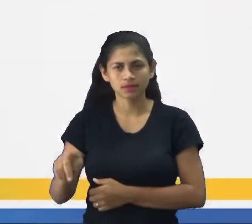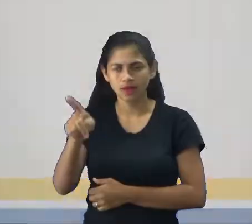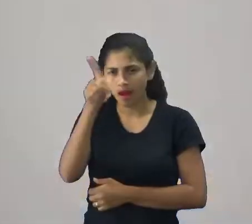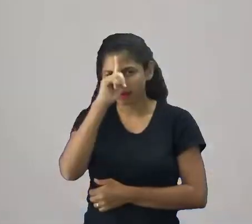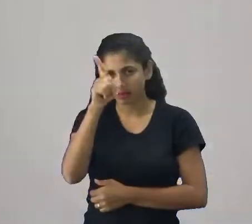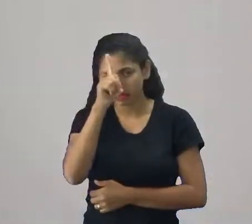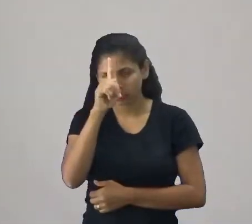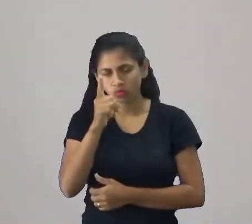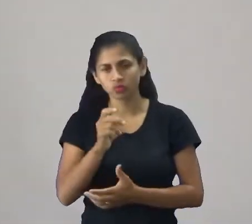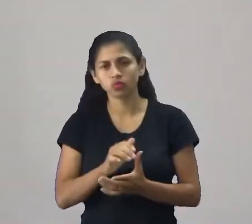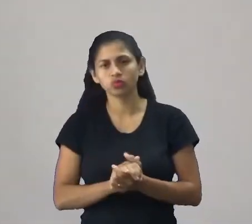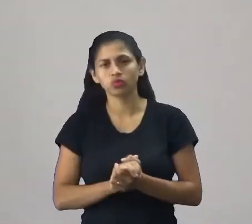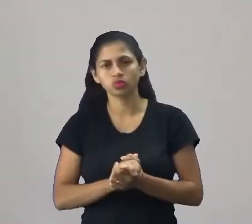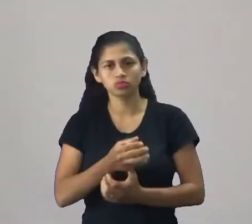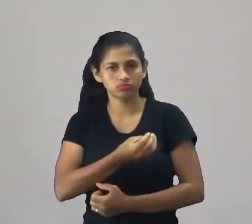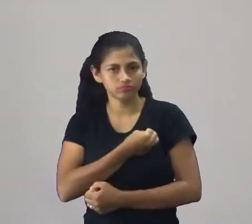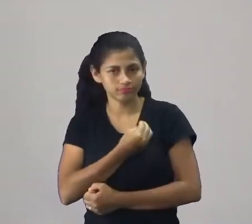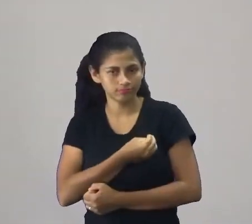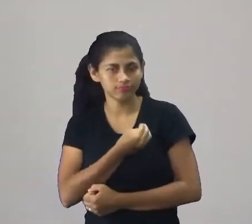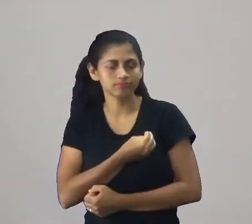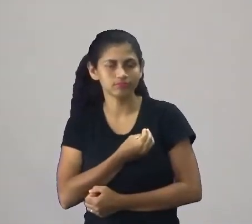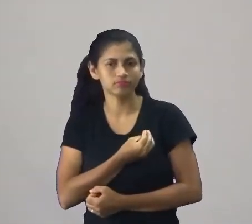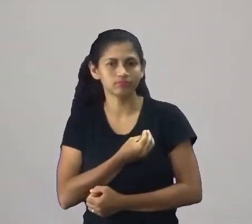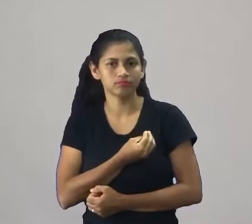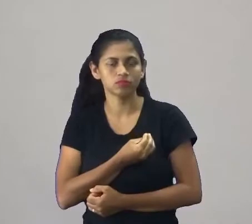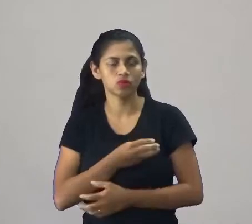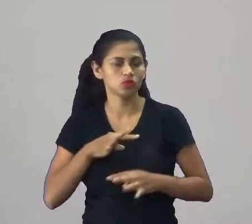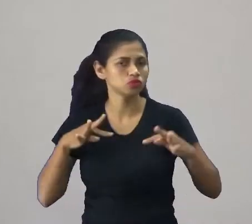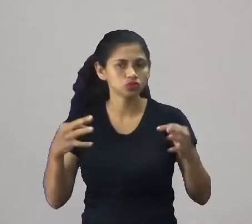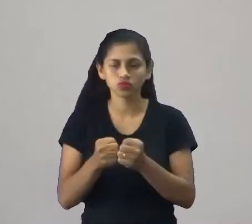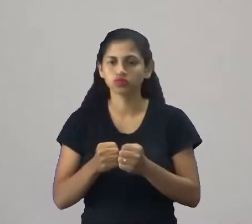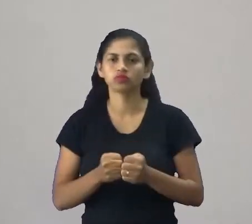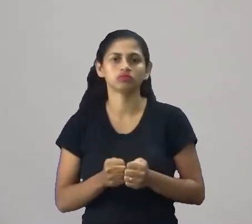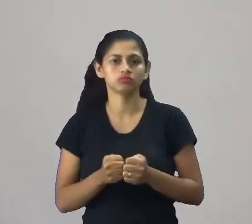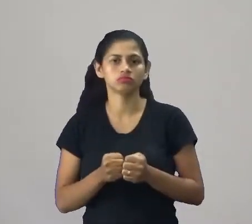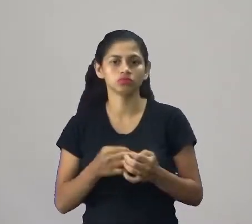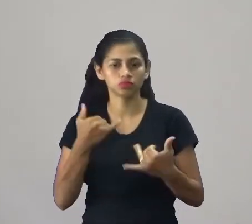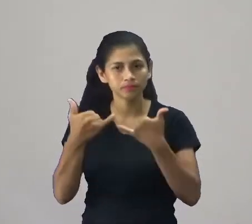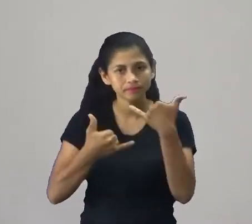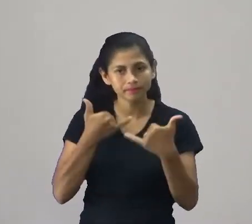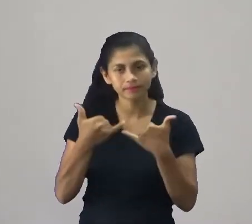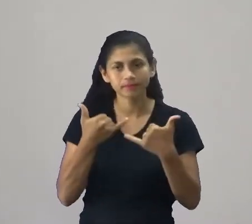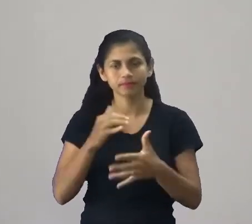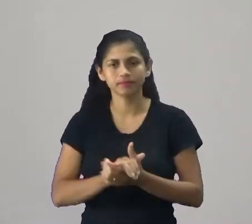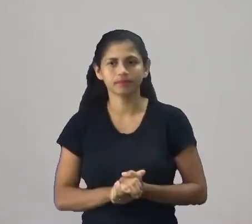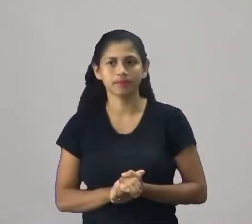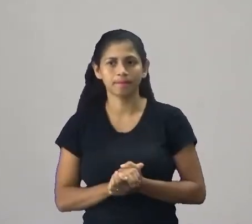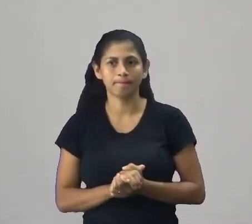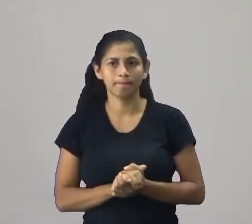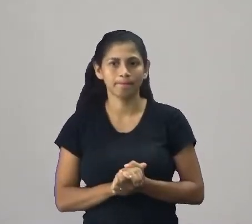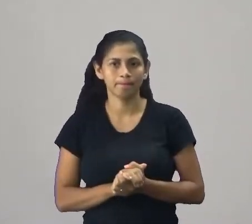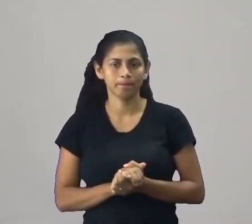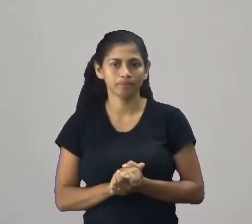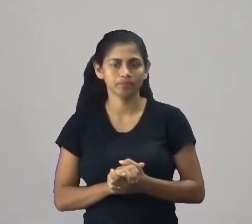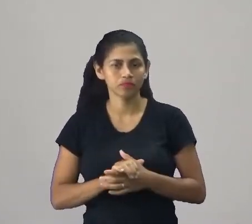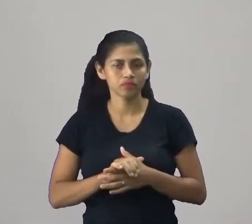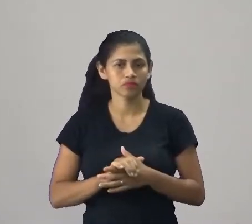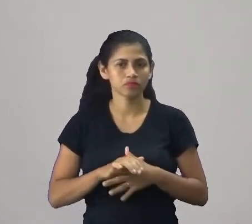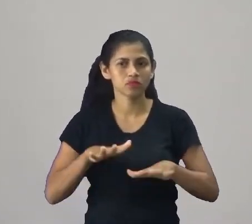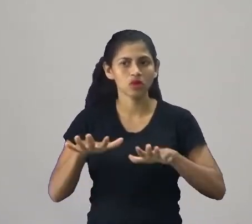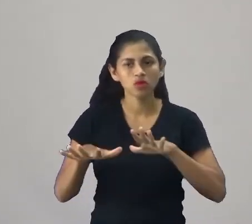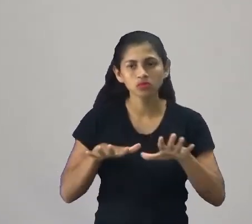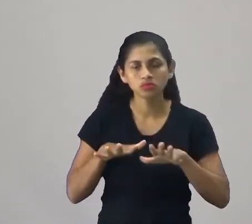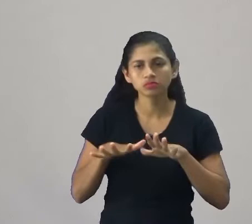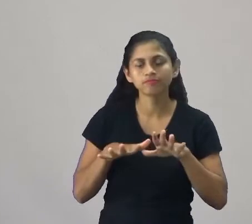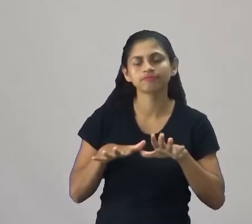uma questão de vivenciar. Esse é o primeiro ponto. Então, todo mundo joga, tranquilo? As dinâmicas aqui